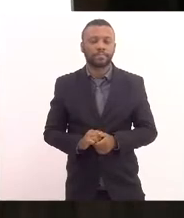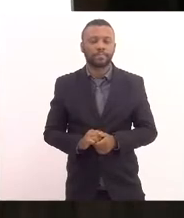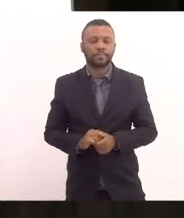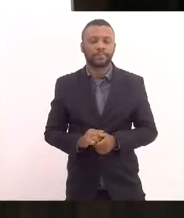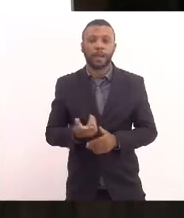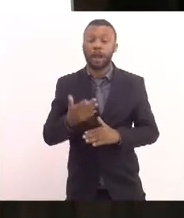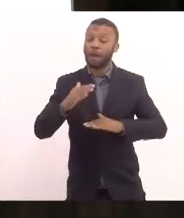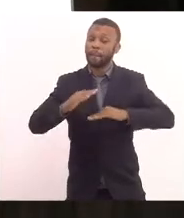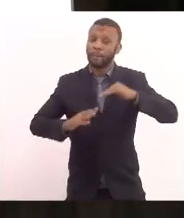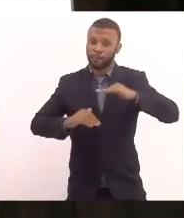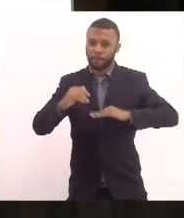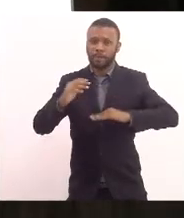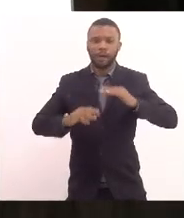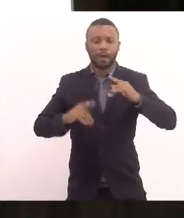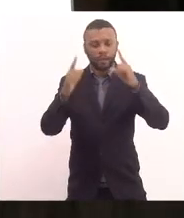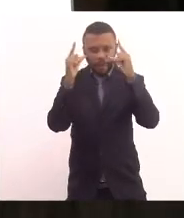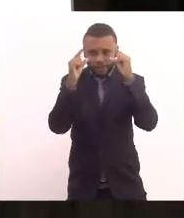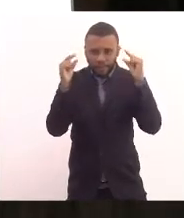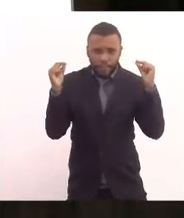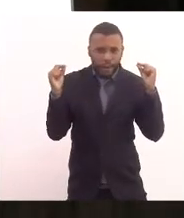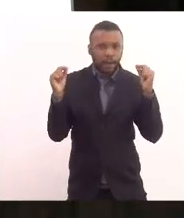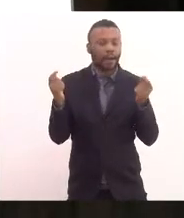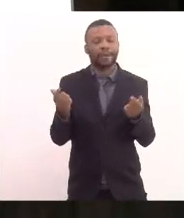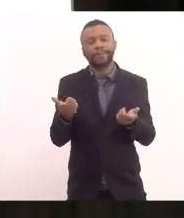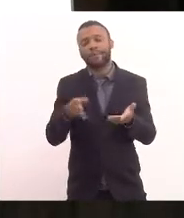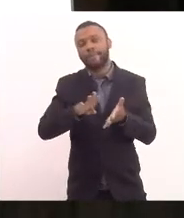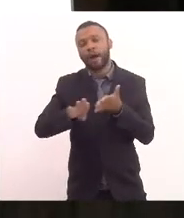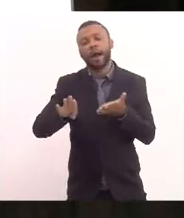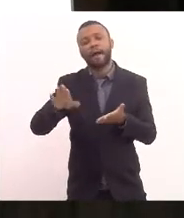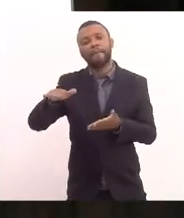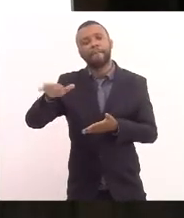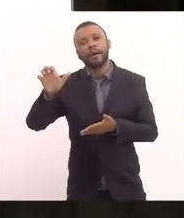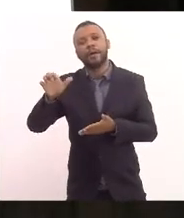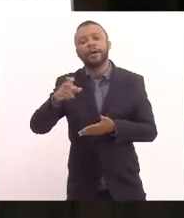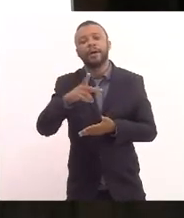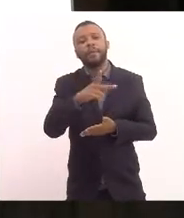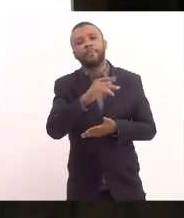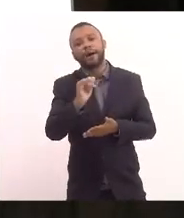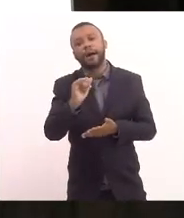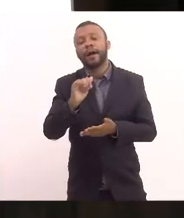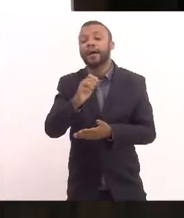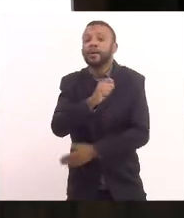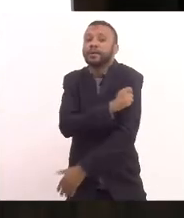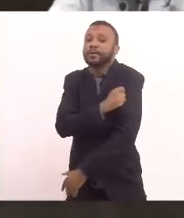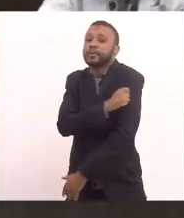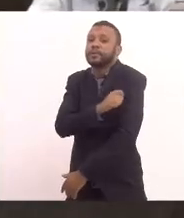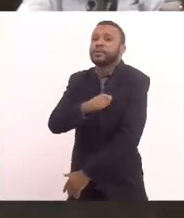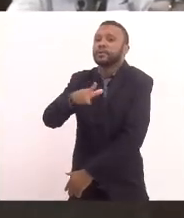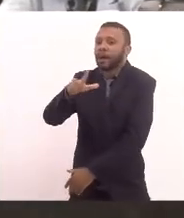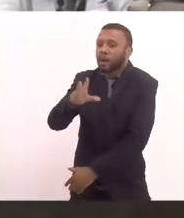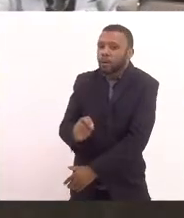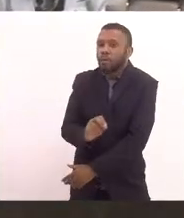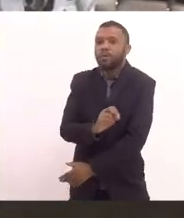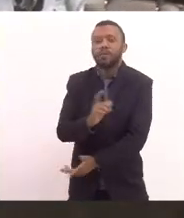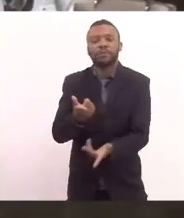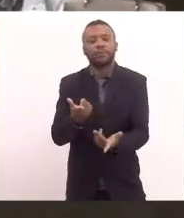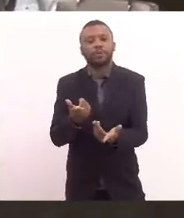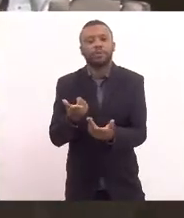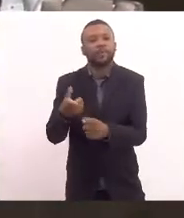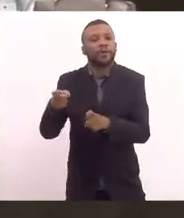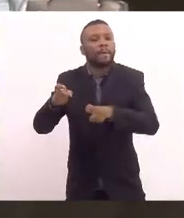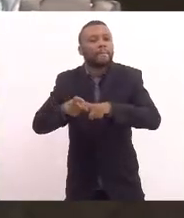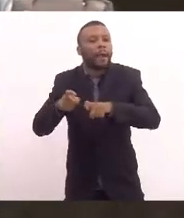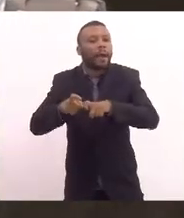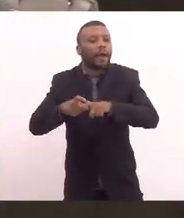profissional de enfermagem, fora mãe, fora pai, fora os estudantes técnicos, fora os estudantes de nível médio. O que a gente